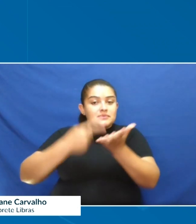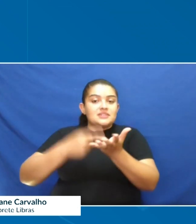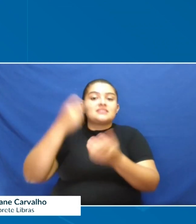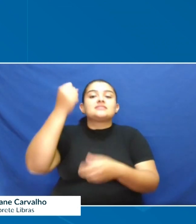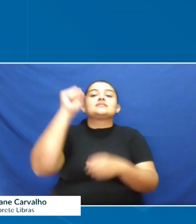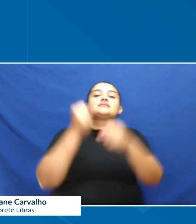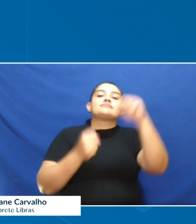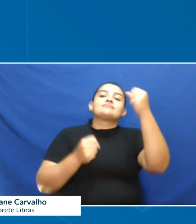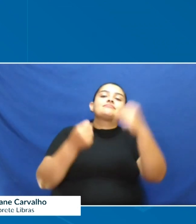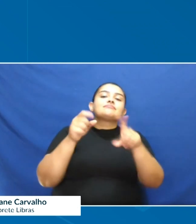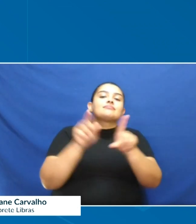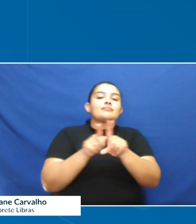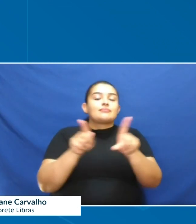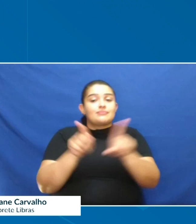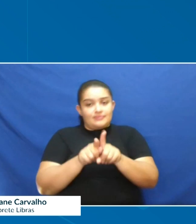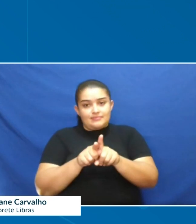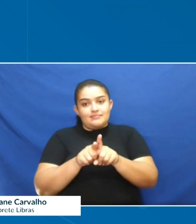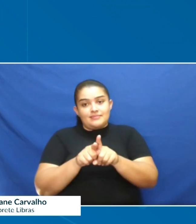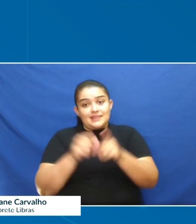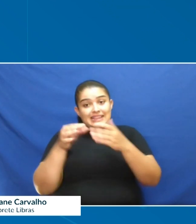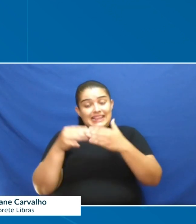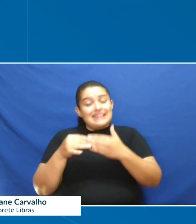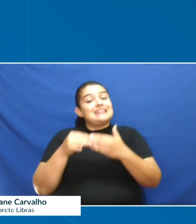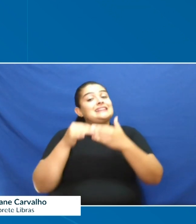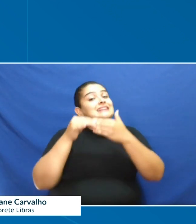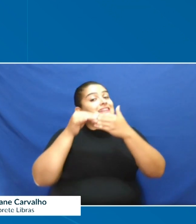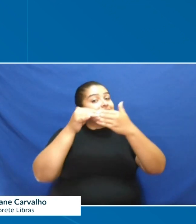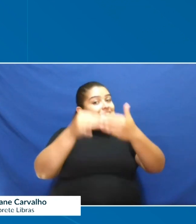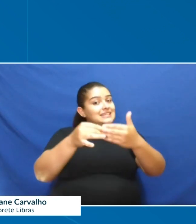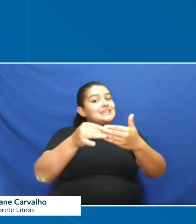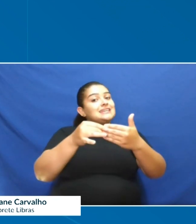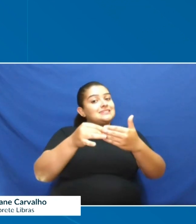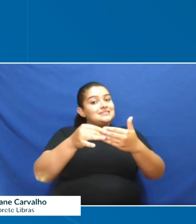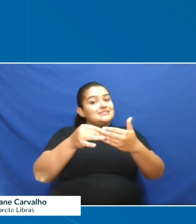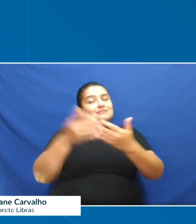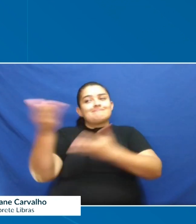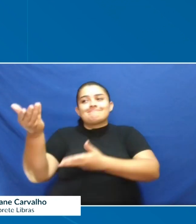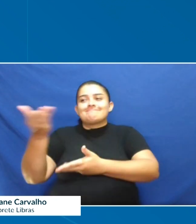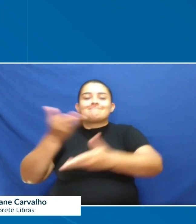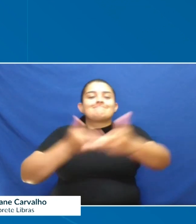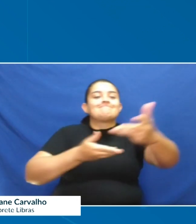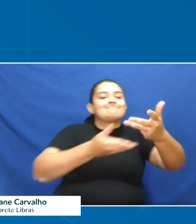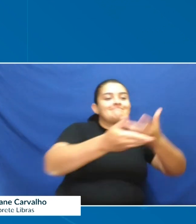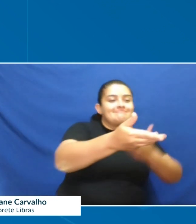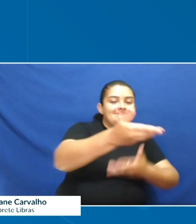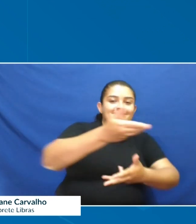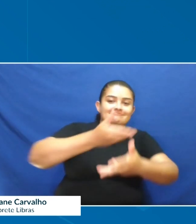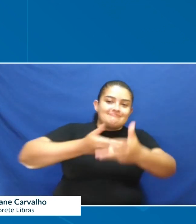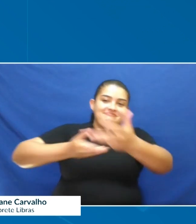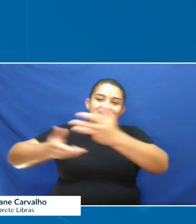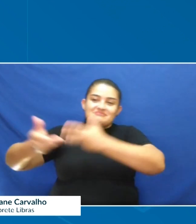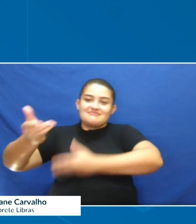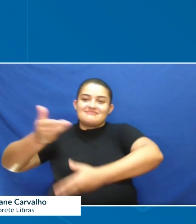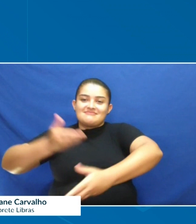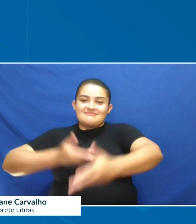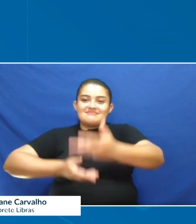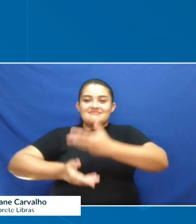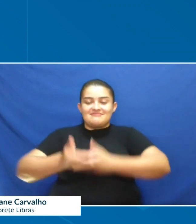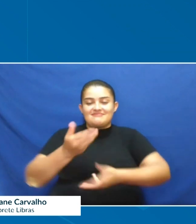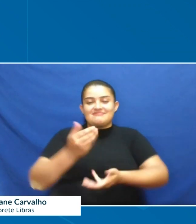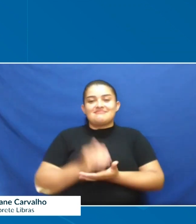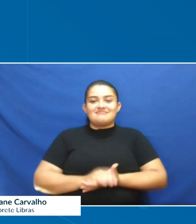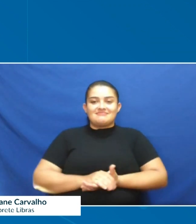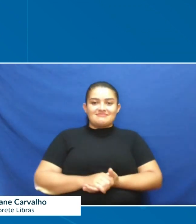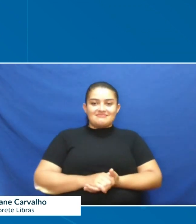e também levando para, fazendo a mão dupla, né? Sim, desenvolvendo a solução,